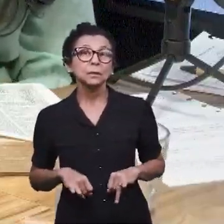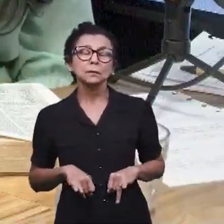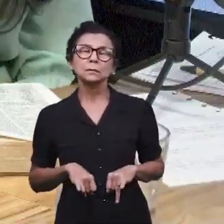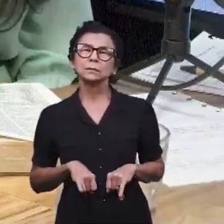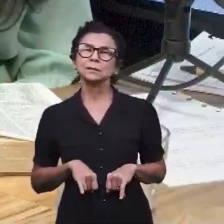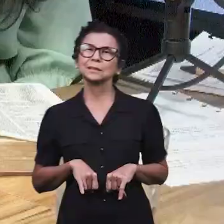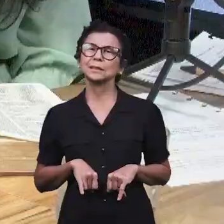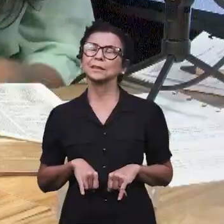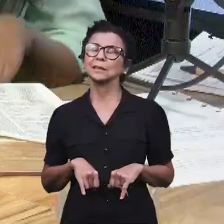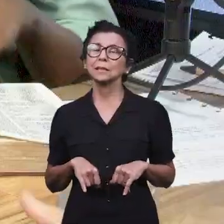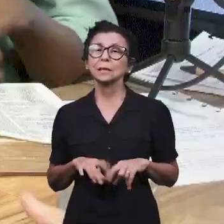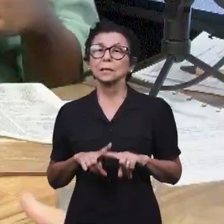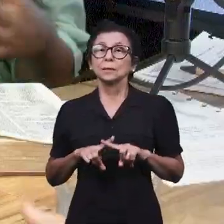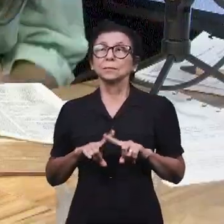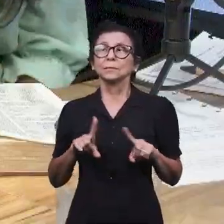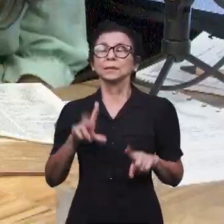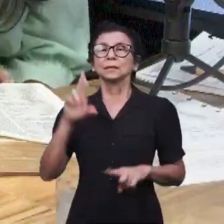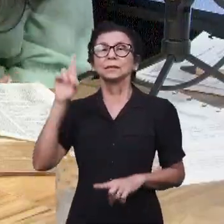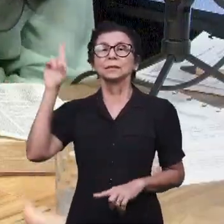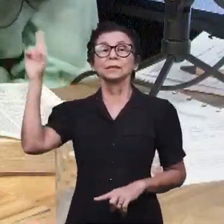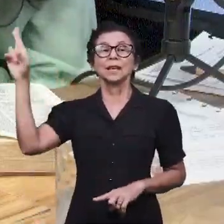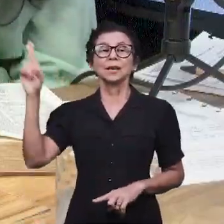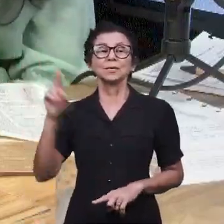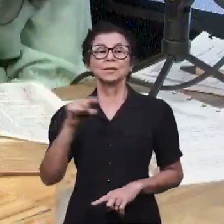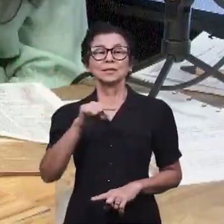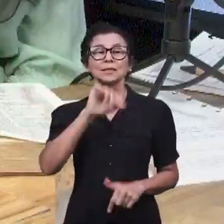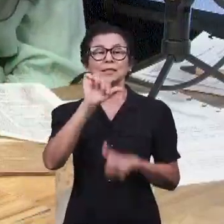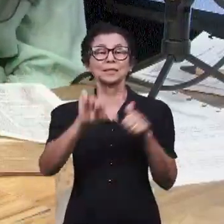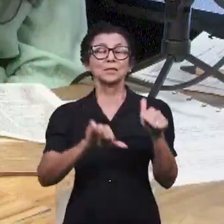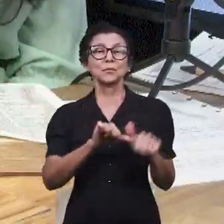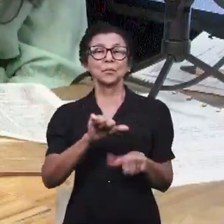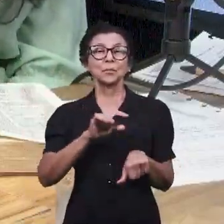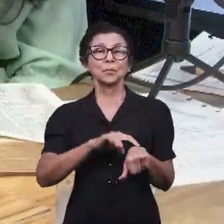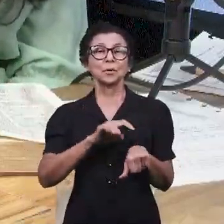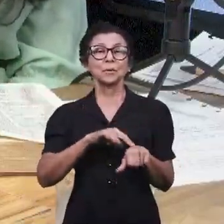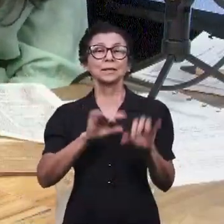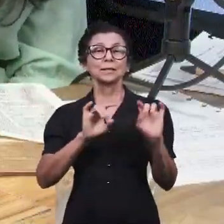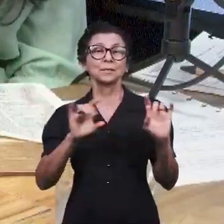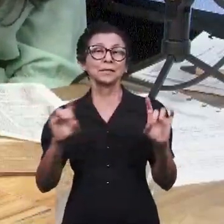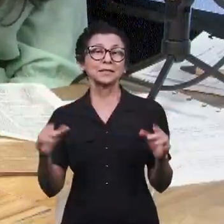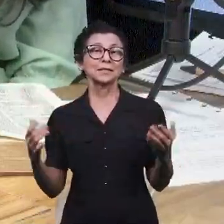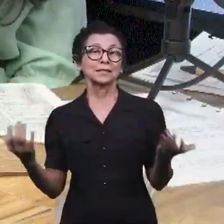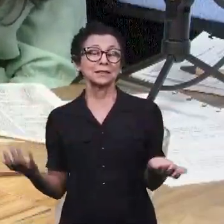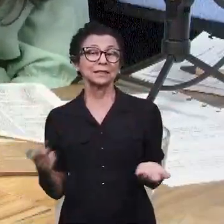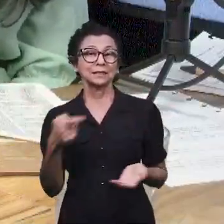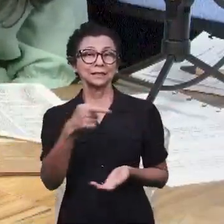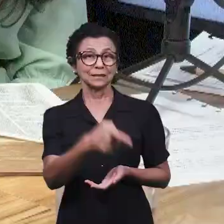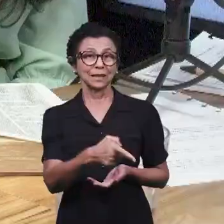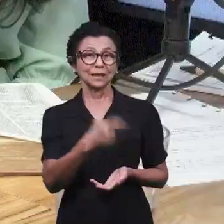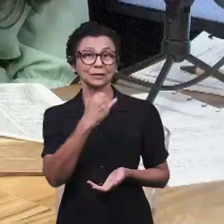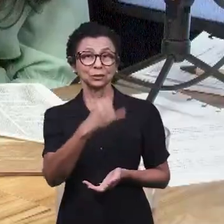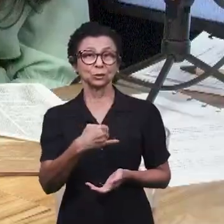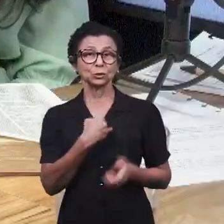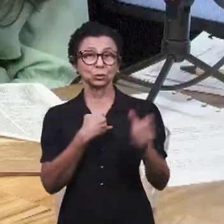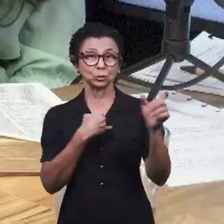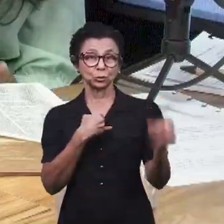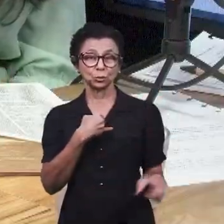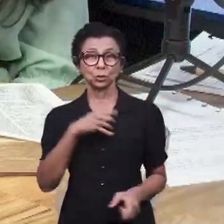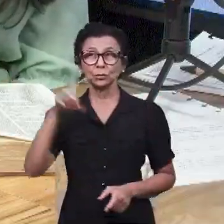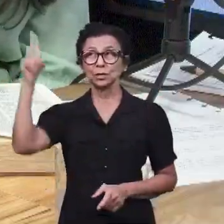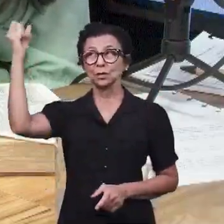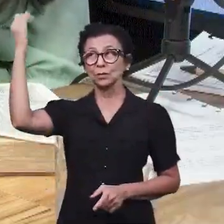sofrimento. Mas Deus fez daquele momento um momento muito especial, tanto que foi revelado o livro de Apocalipse, né? Em que